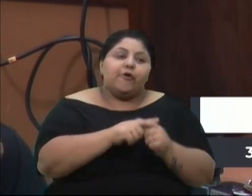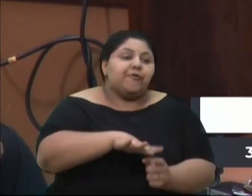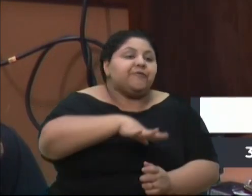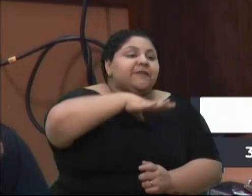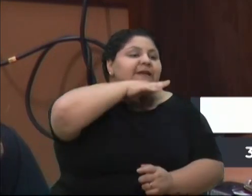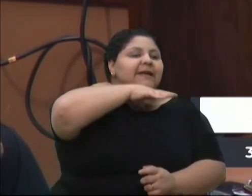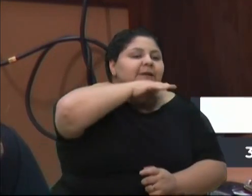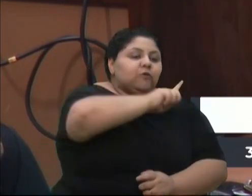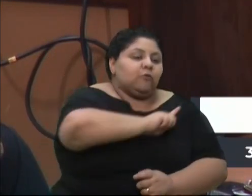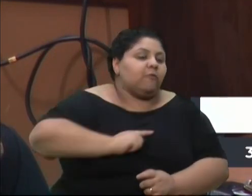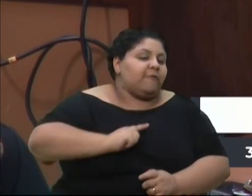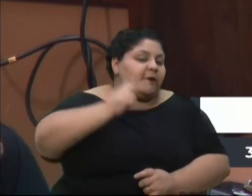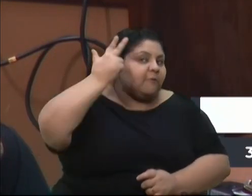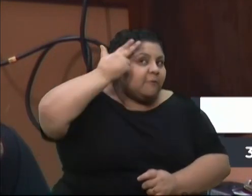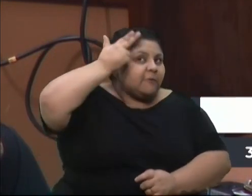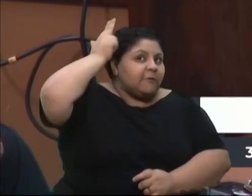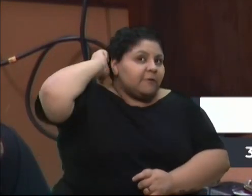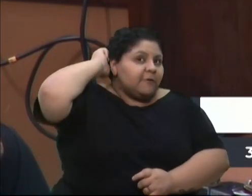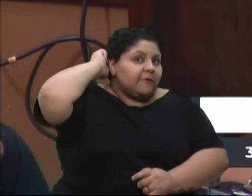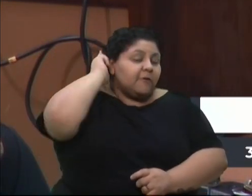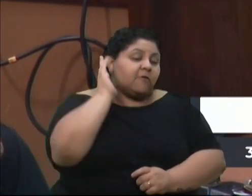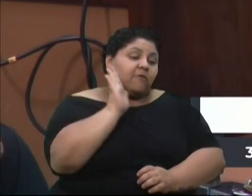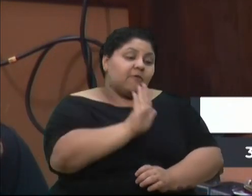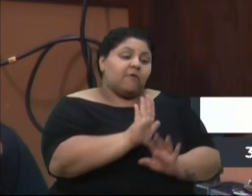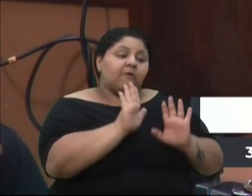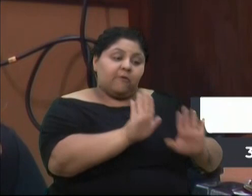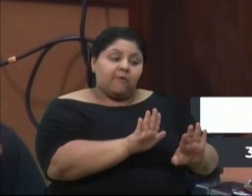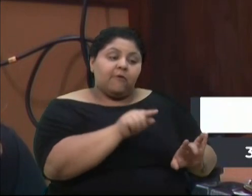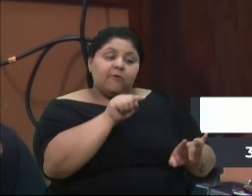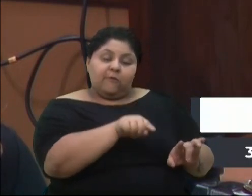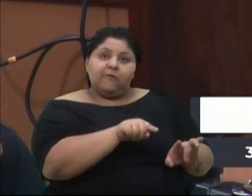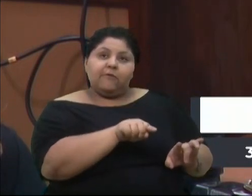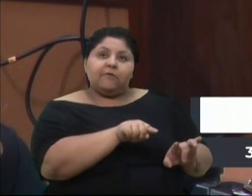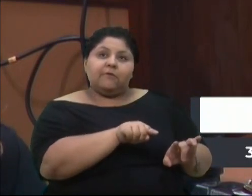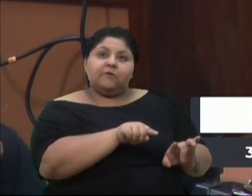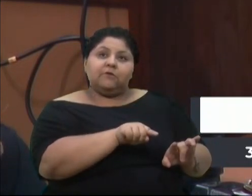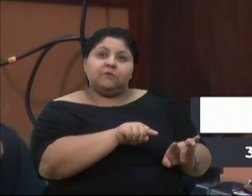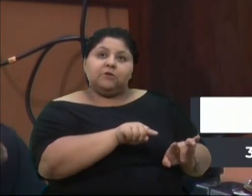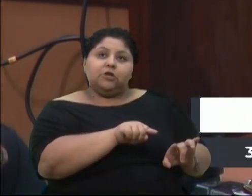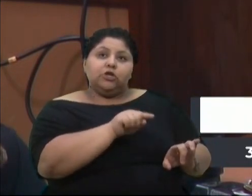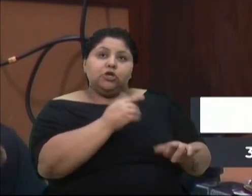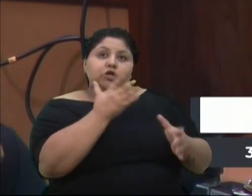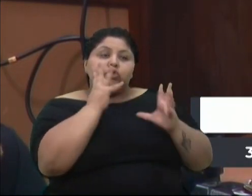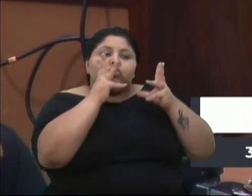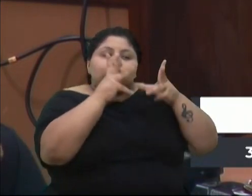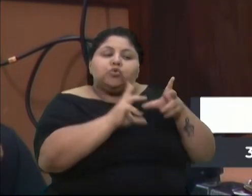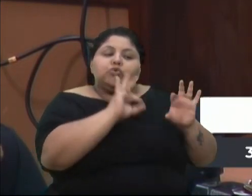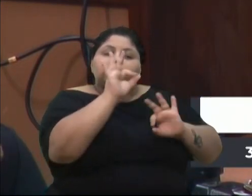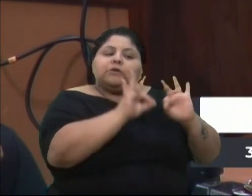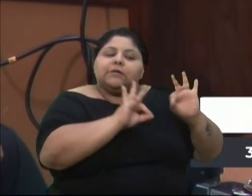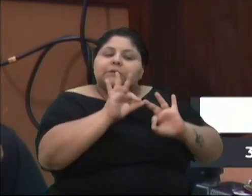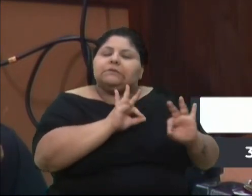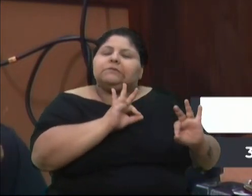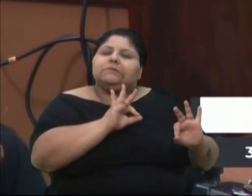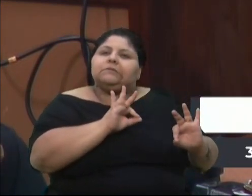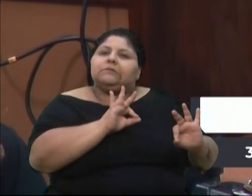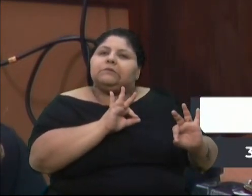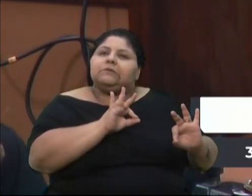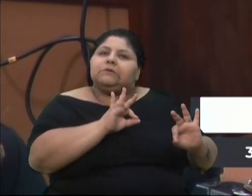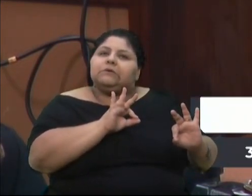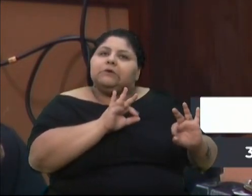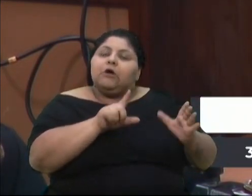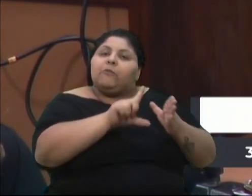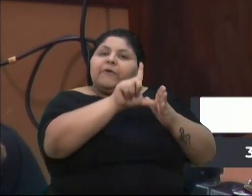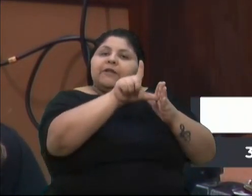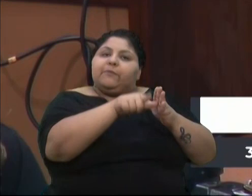foi deixado, em um ano, foi deixado tudo, né, devidamente organizadinho para que o atual governo